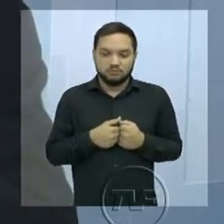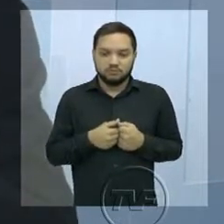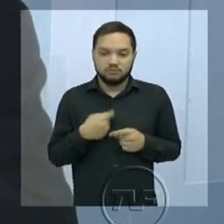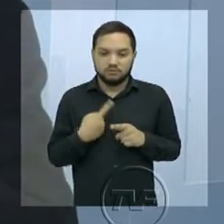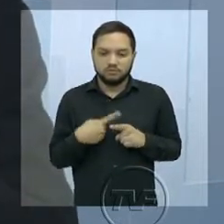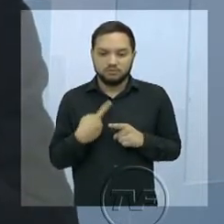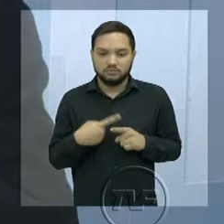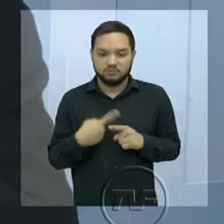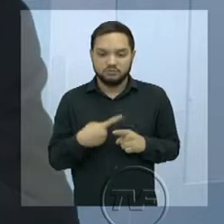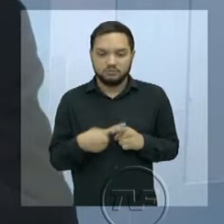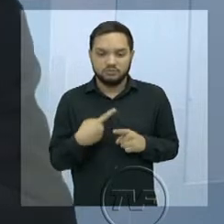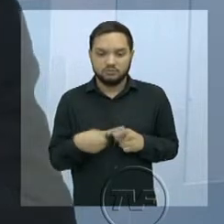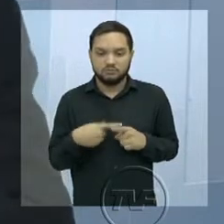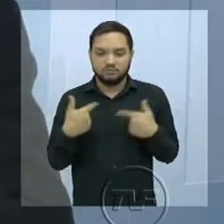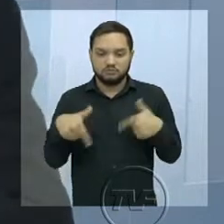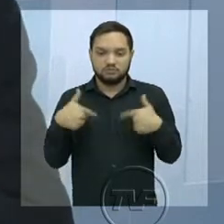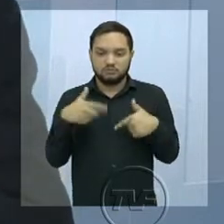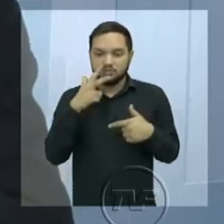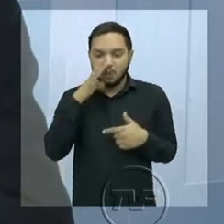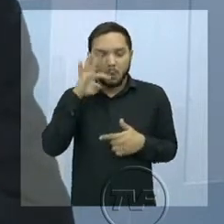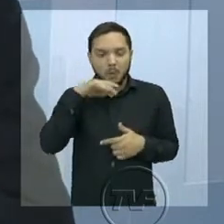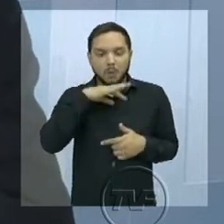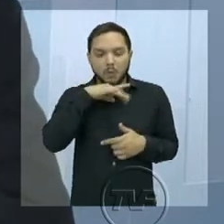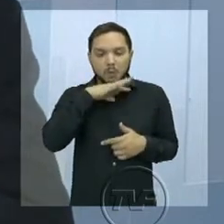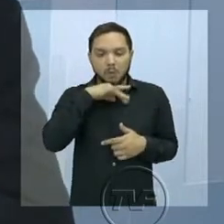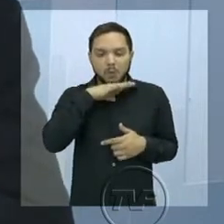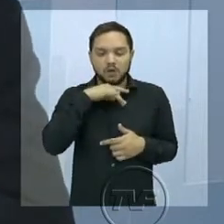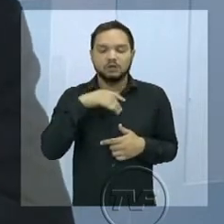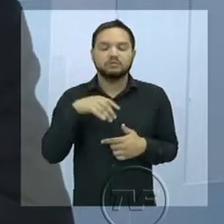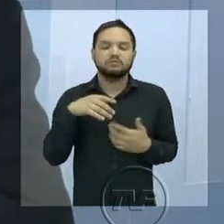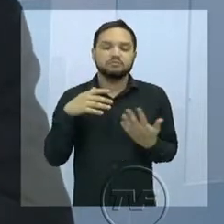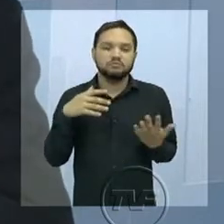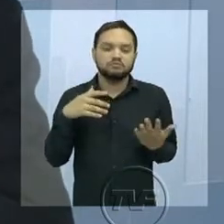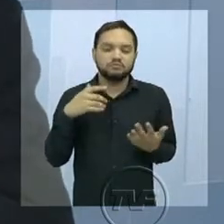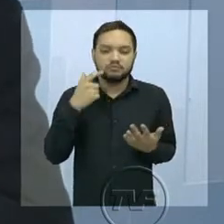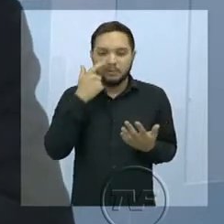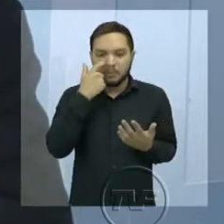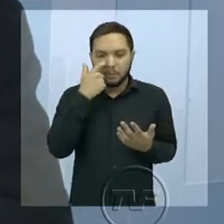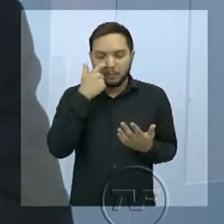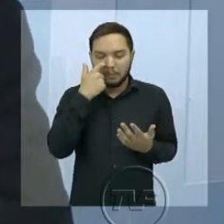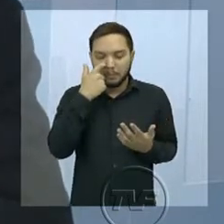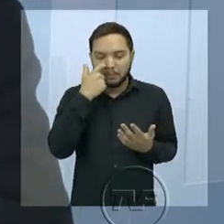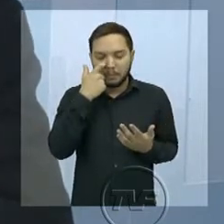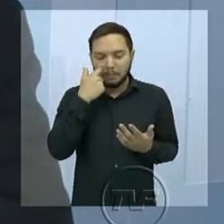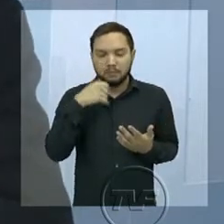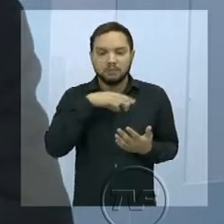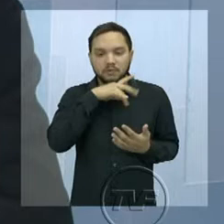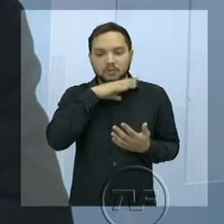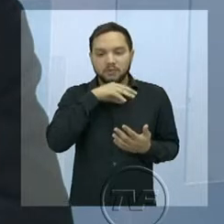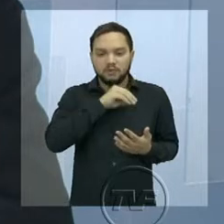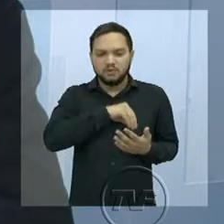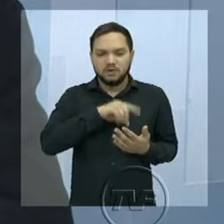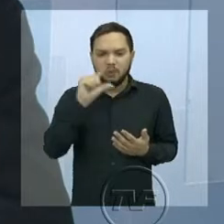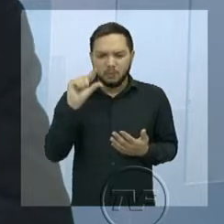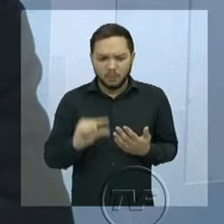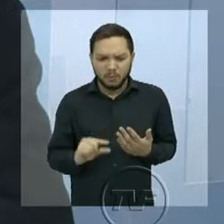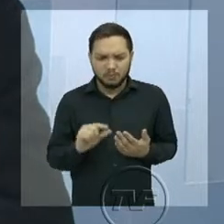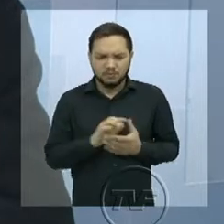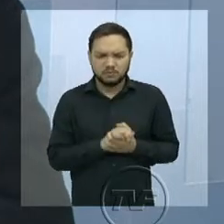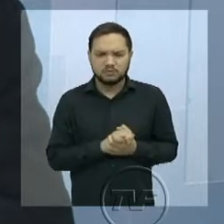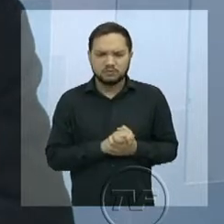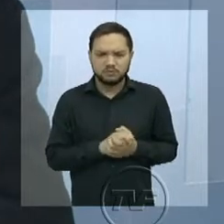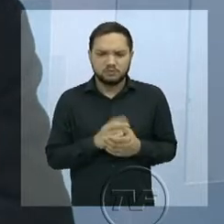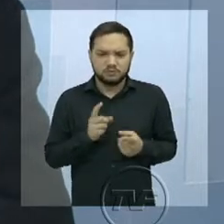Porque os empregos que estão se criando são precarizados, né, Paulo? Muito sintomaticamente baixos salários. E outra coisa,